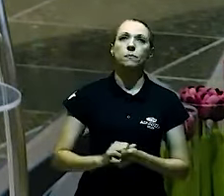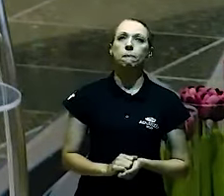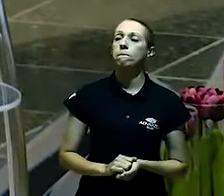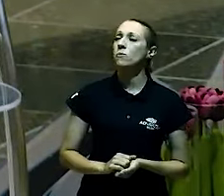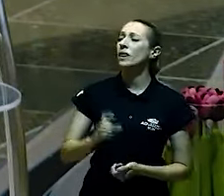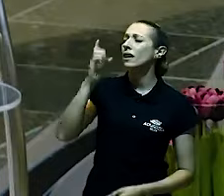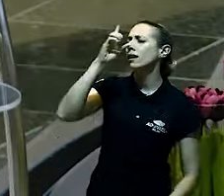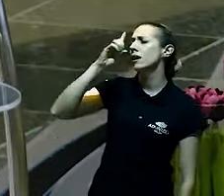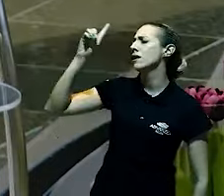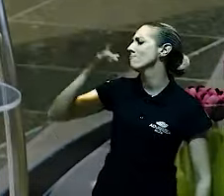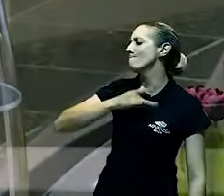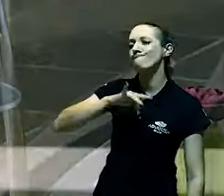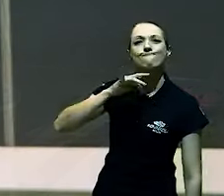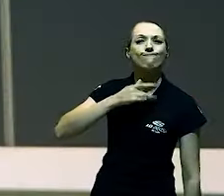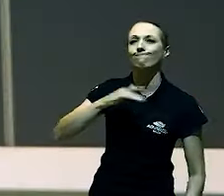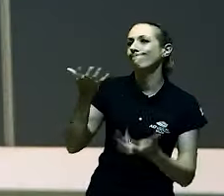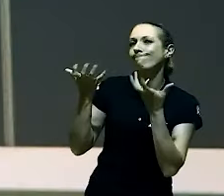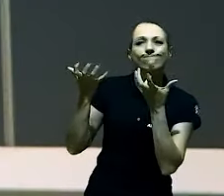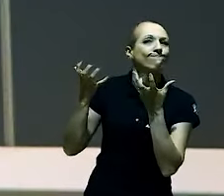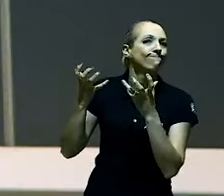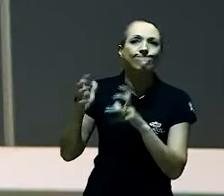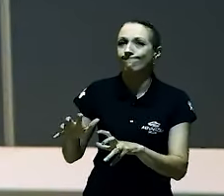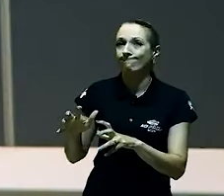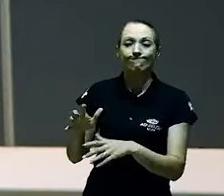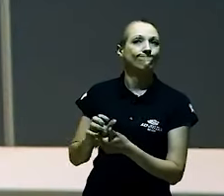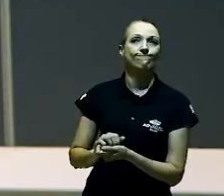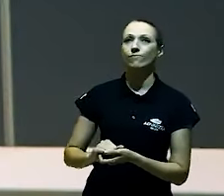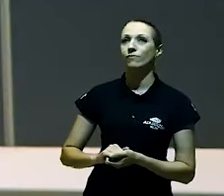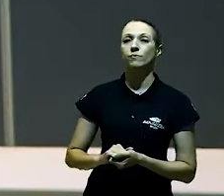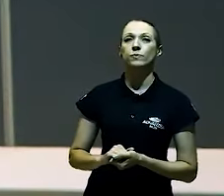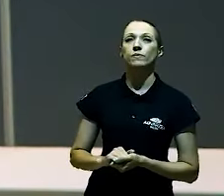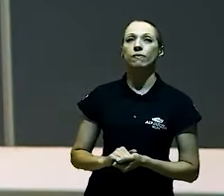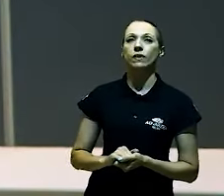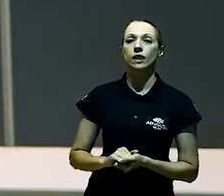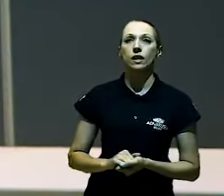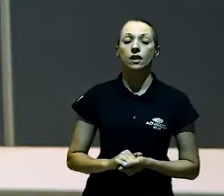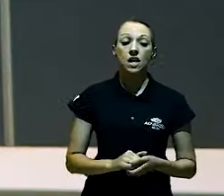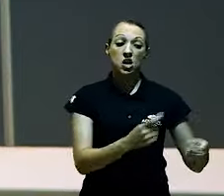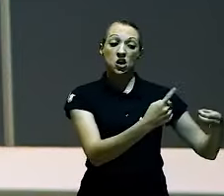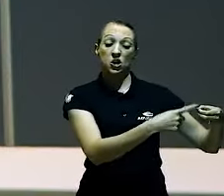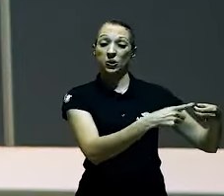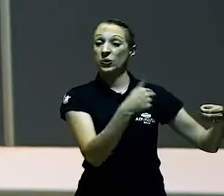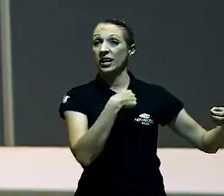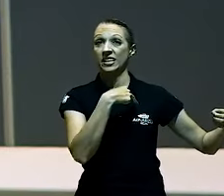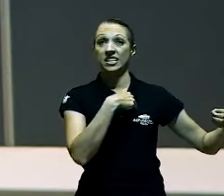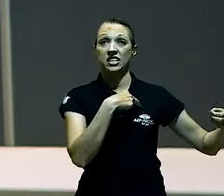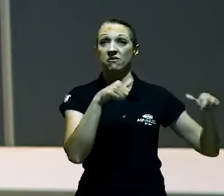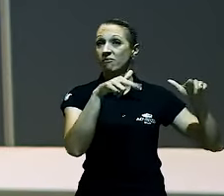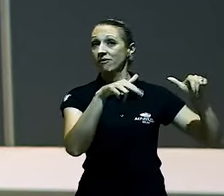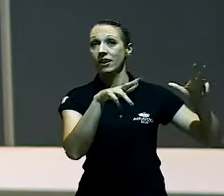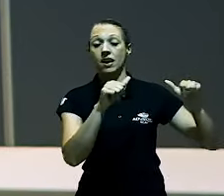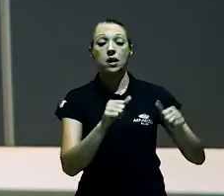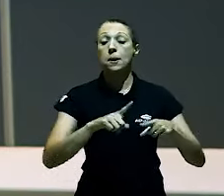Deus. Não entendo a tua misericórdia e vou resistir a ela. Não me levantarei para ir a Nínive. Agora o capitão quase está dizendo para